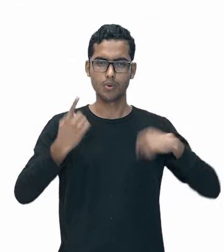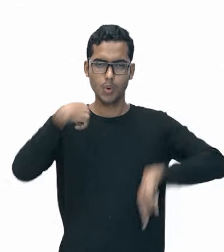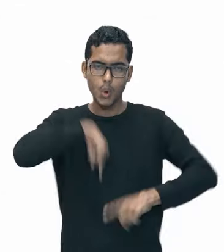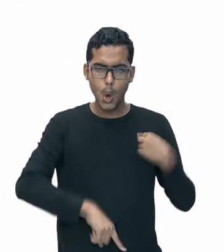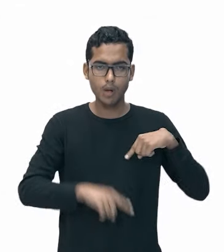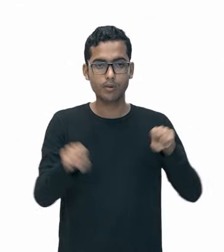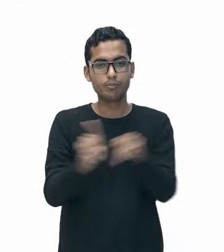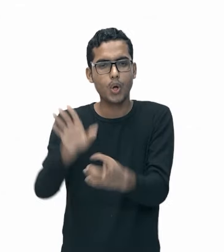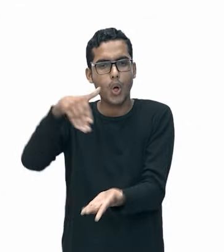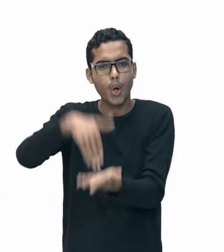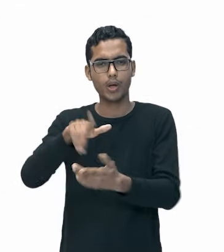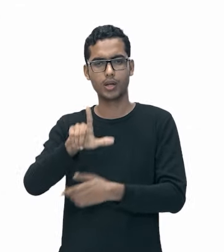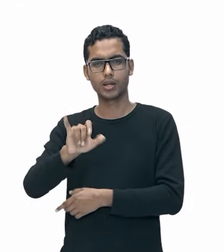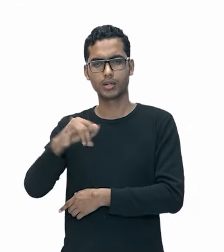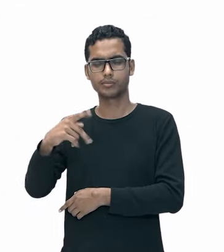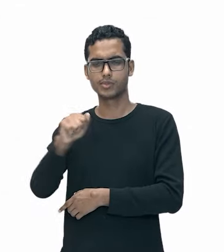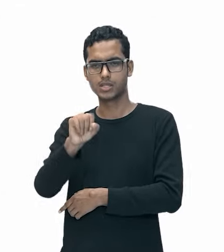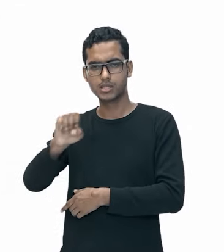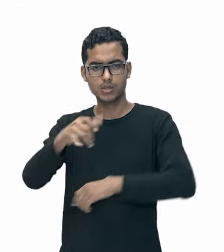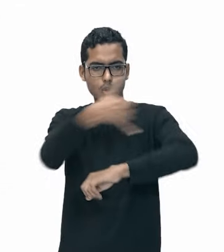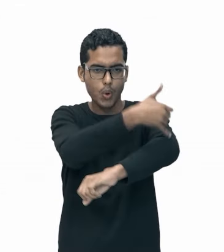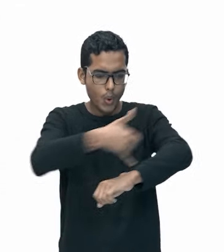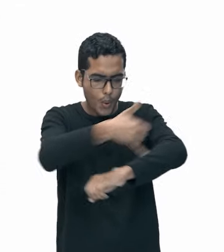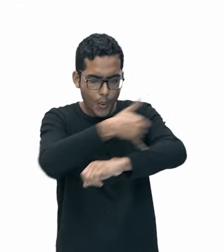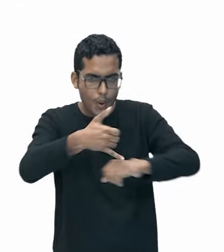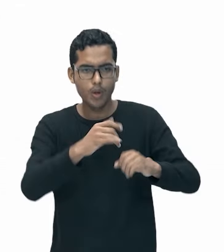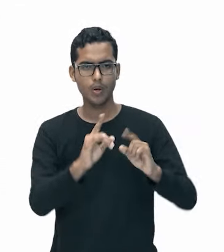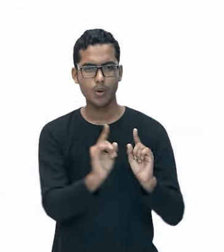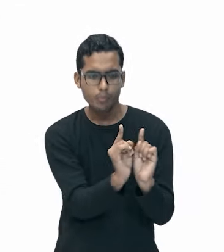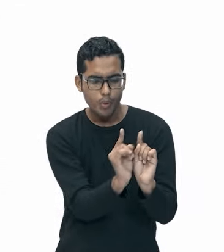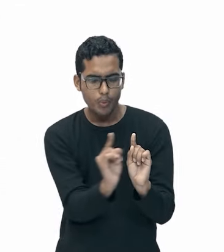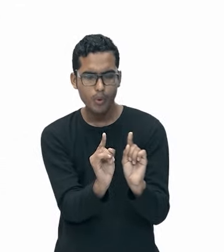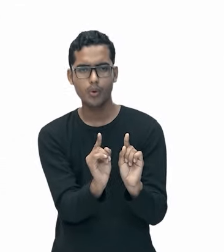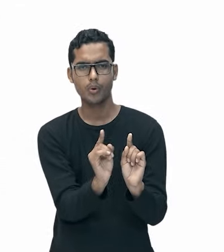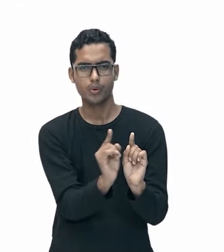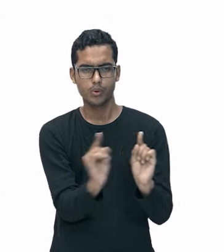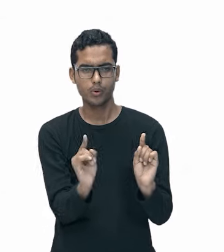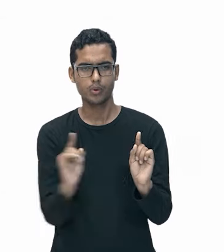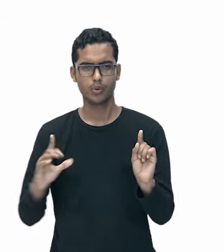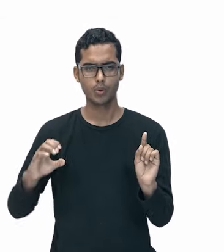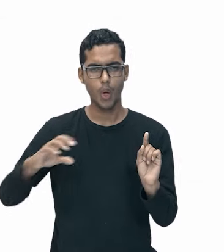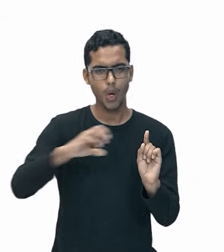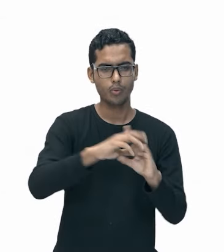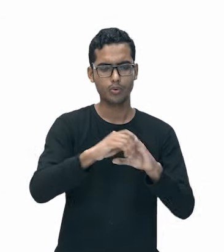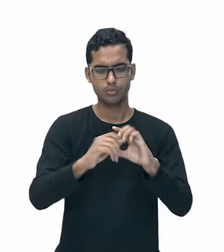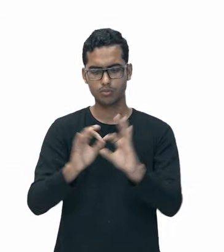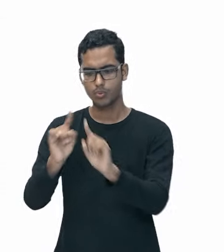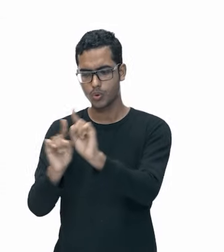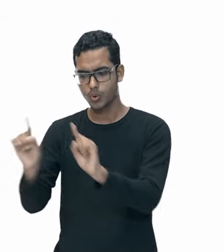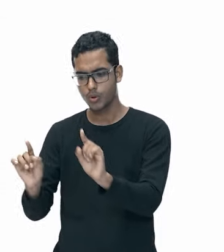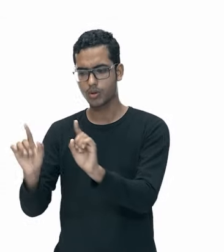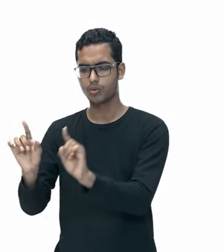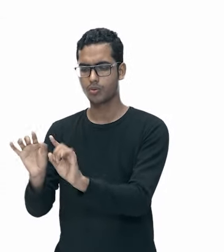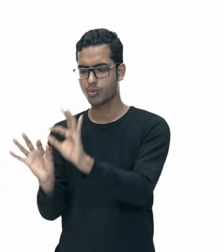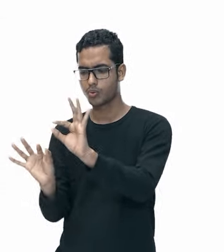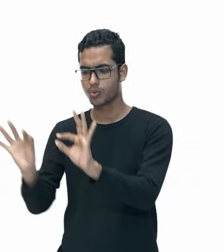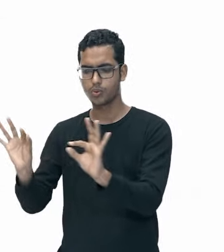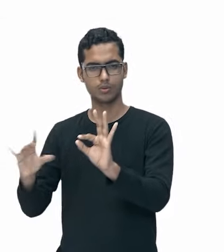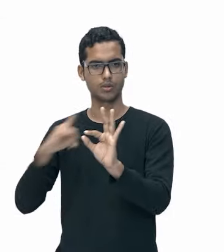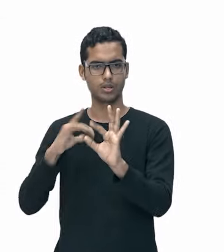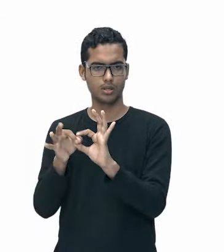lipase as gorduras são quebradas em ácido os graxos pelas enzimas do tipo lipase tá bom gente